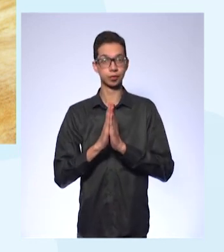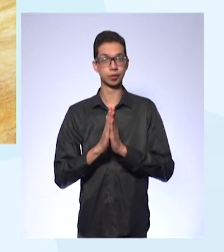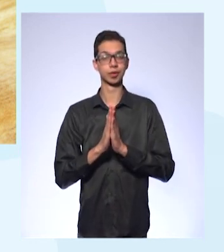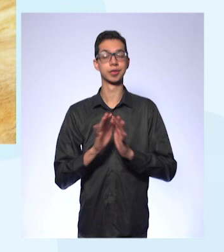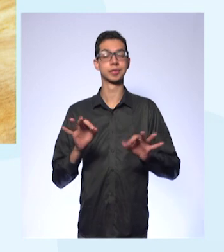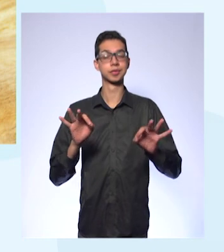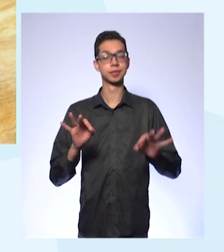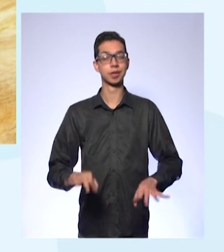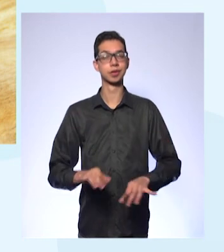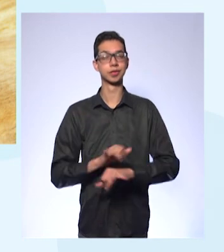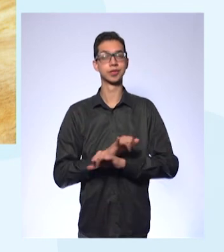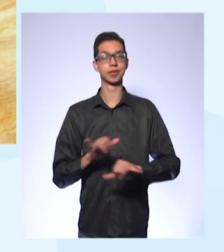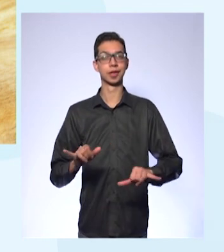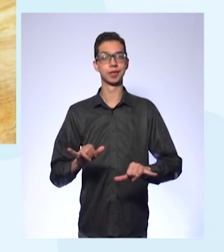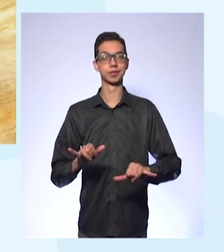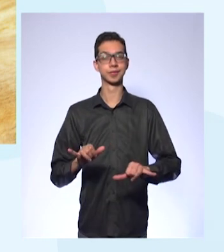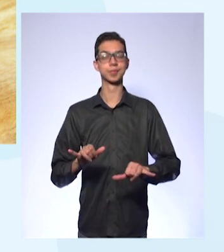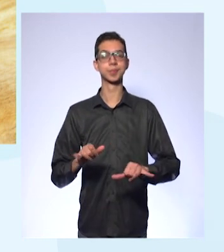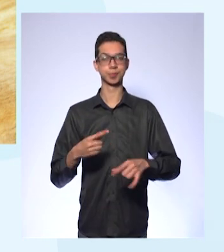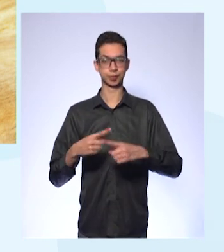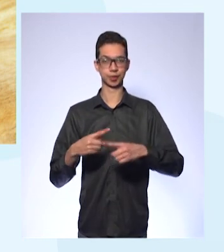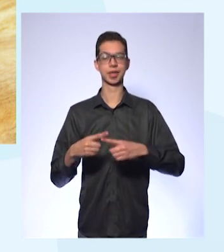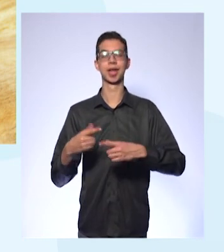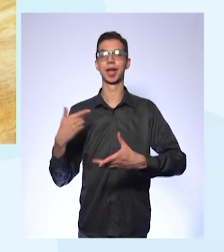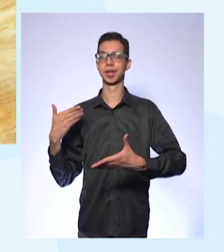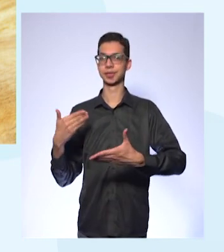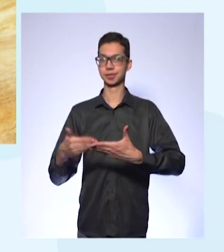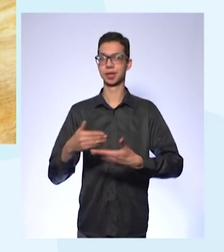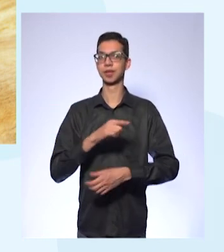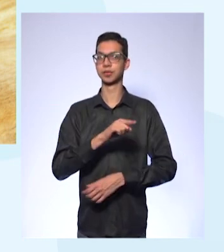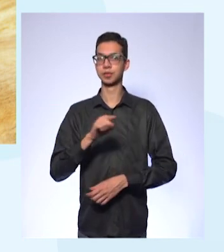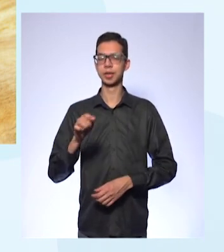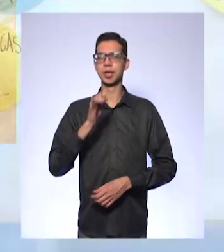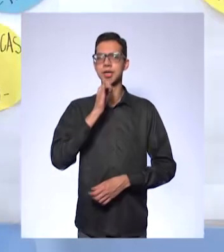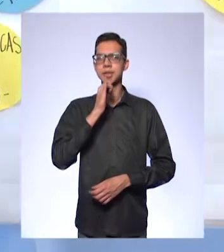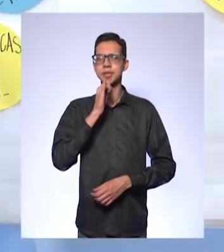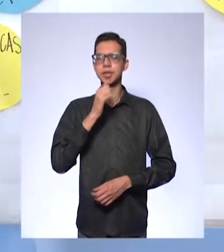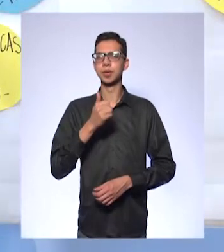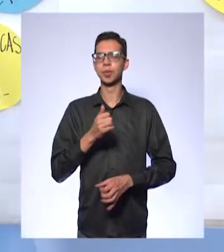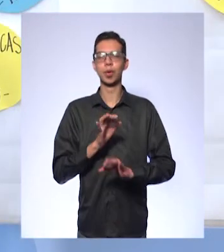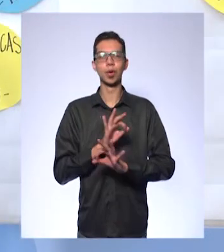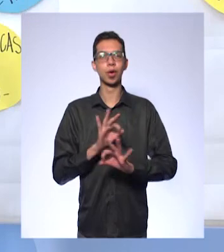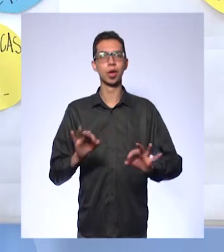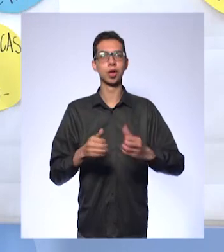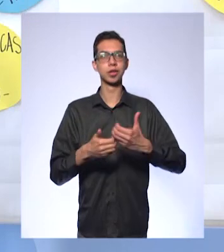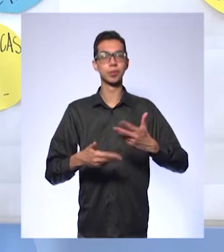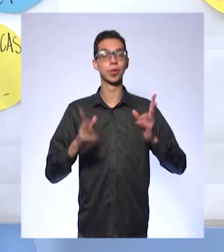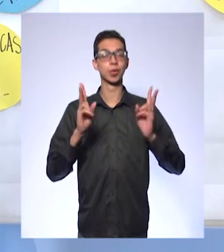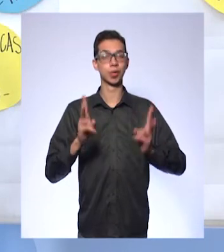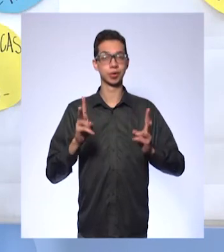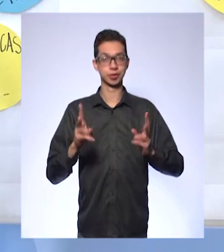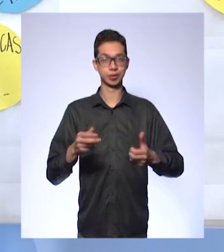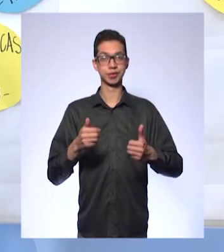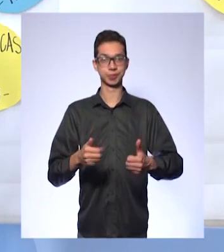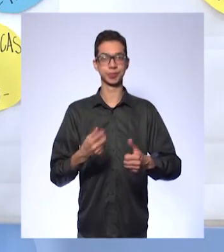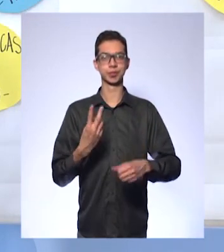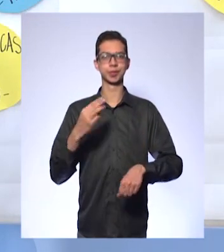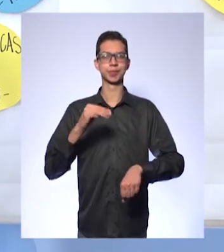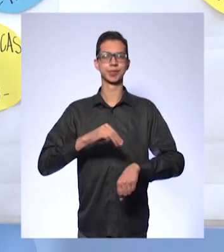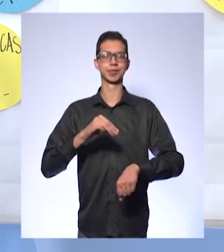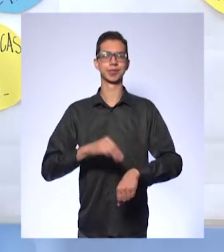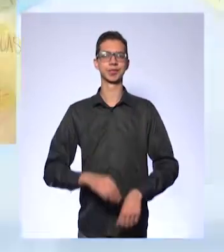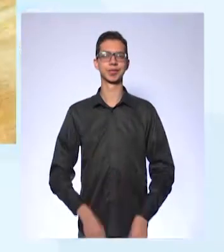decepcionem. Vocês até aqui tiveram foram exemplares no chat. Continuem assim, está bem? 2 minutos